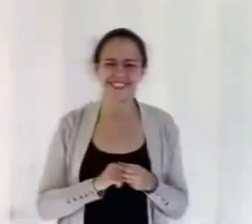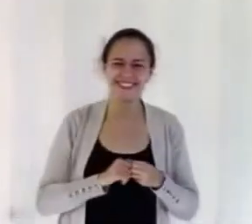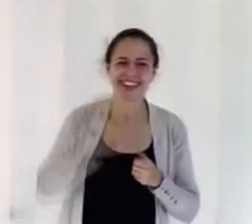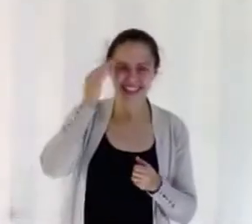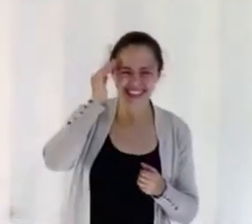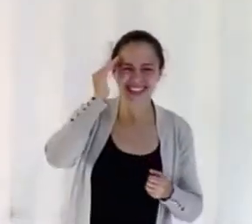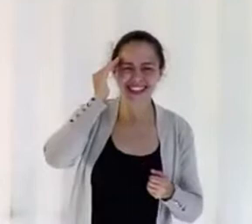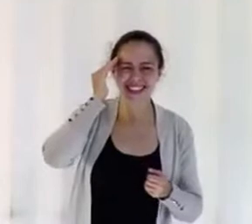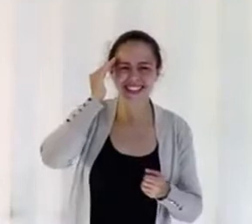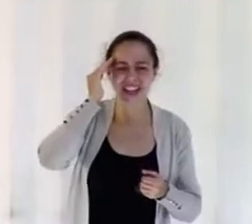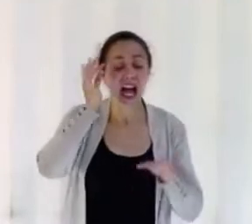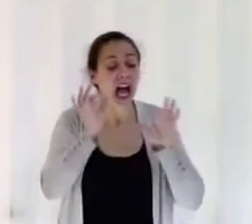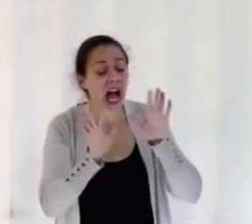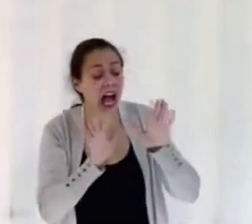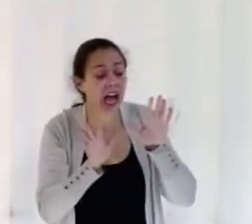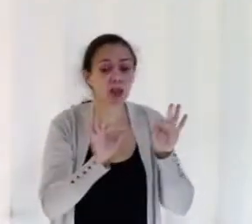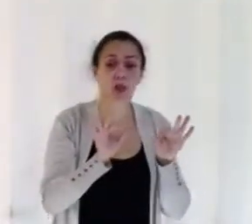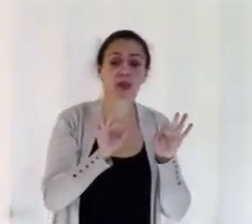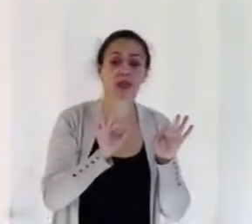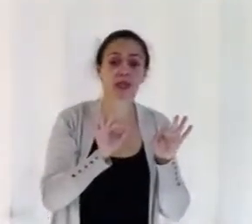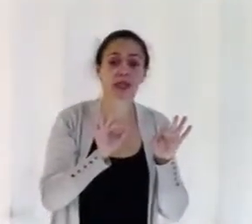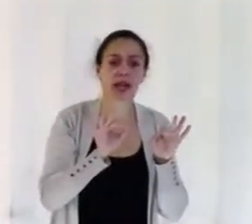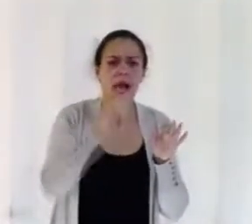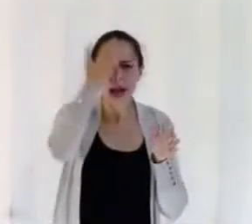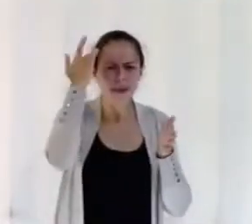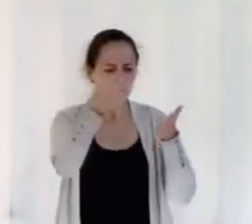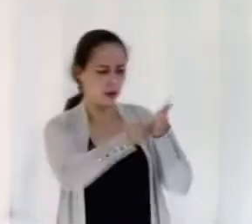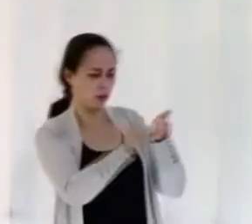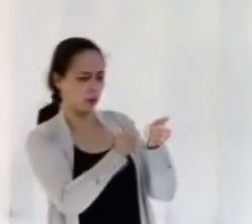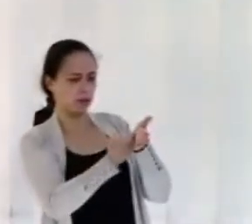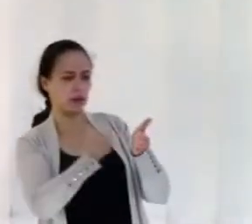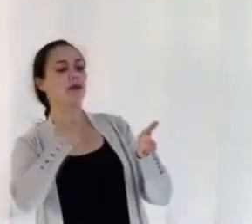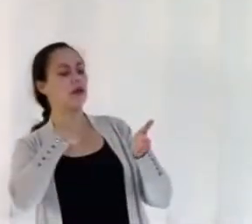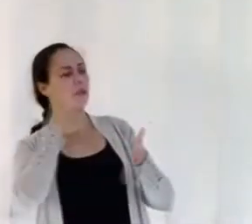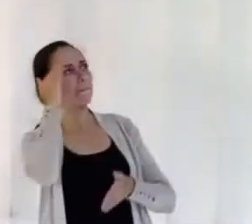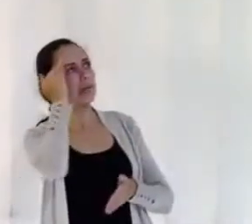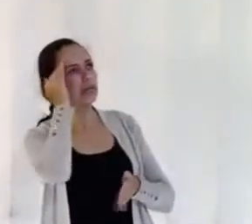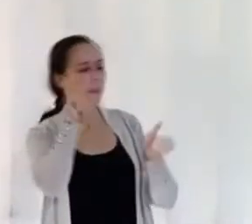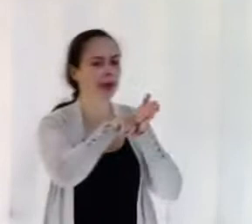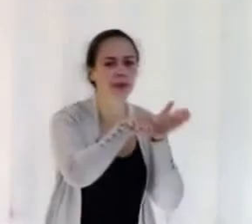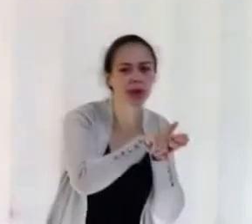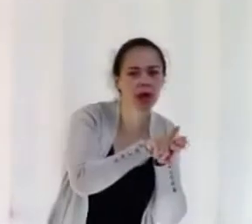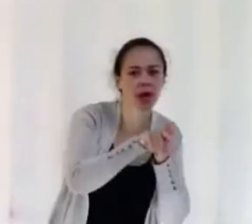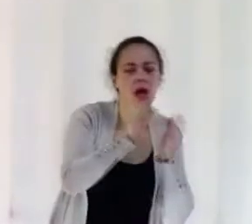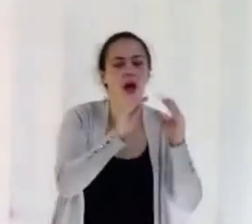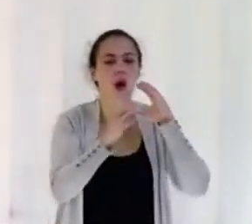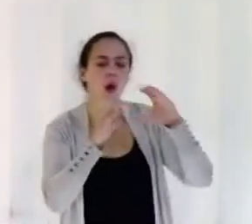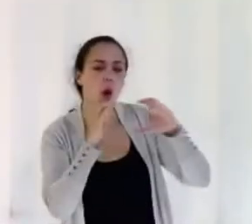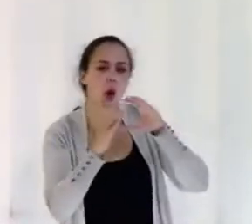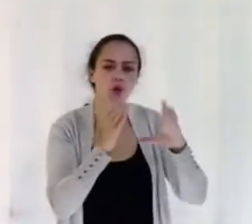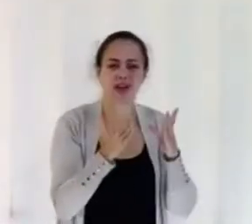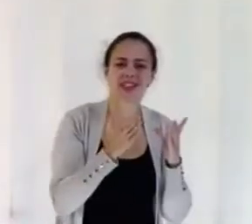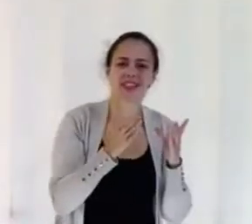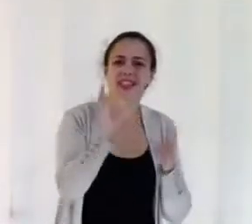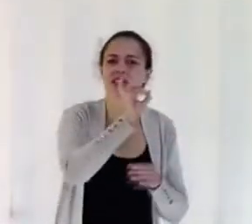casa. Será que eu compro essa casa ou não? Porque eu ainda estou com dúvida em relação a como vai ficar as